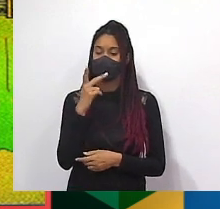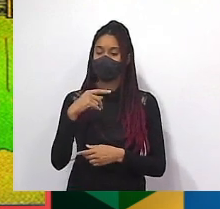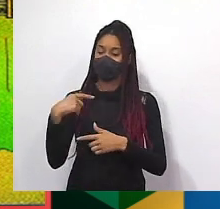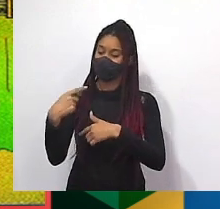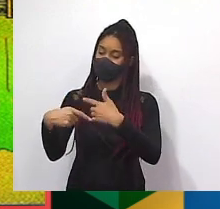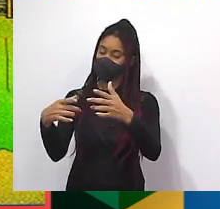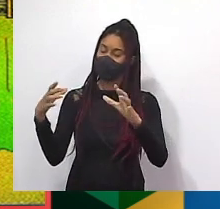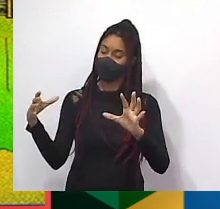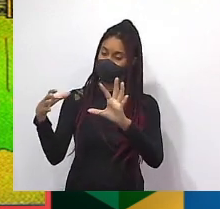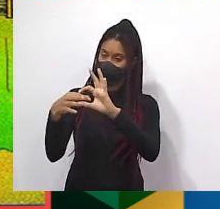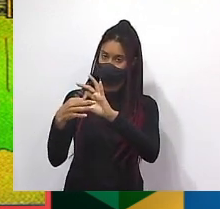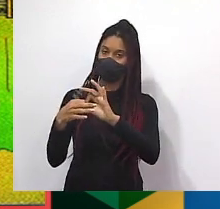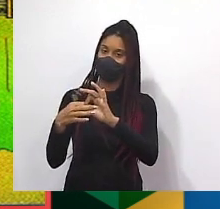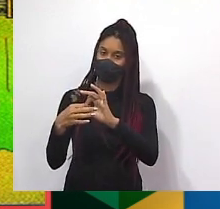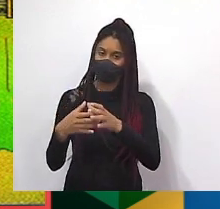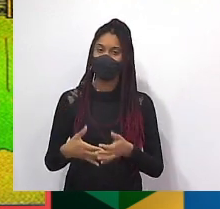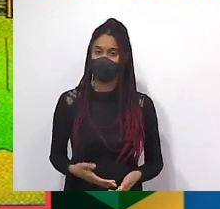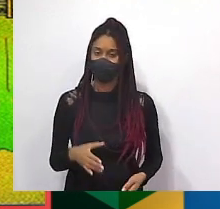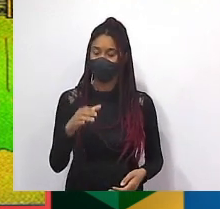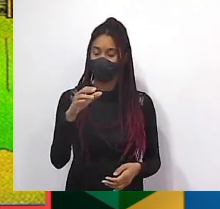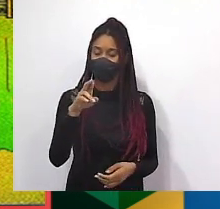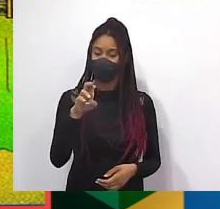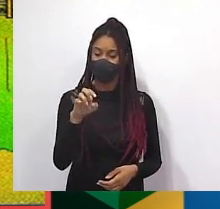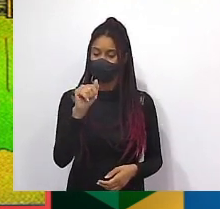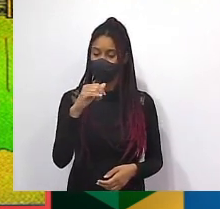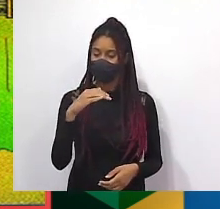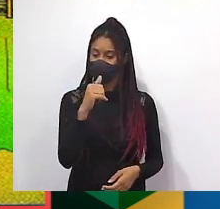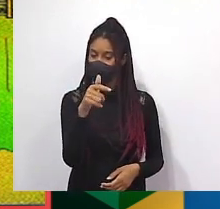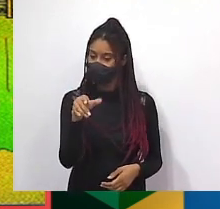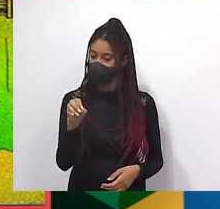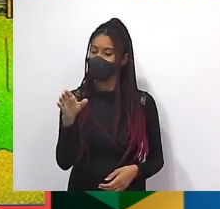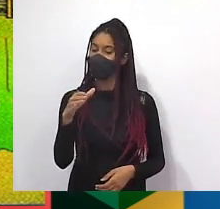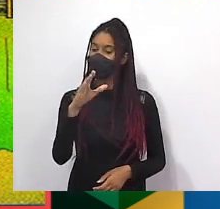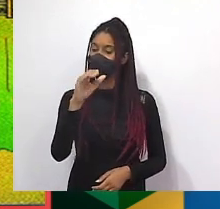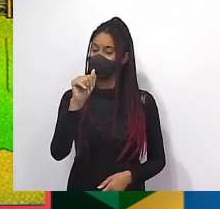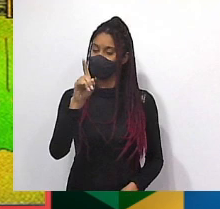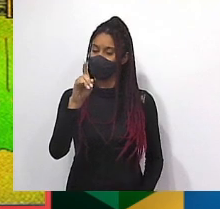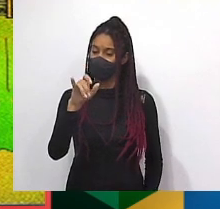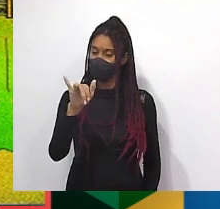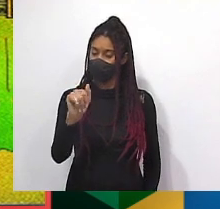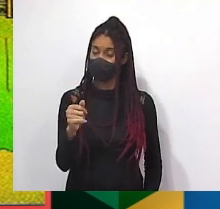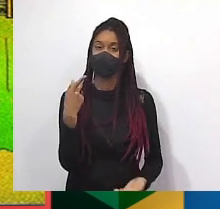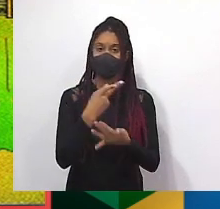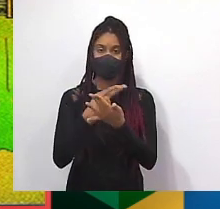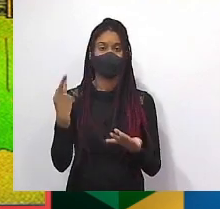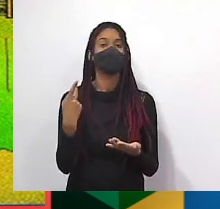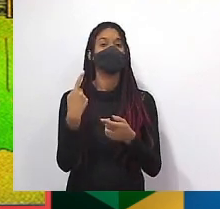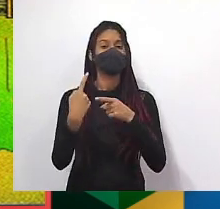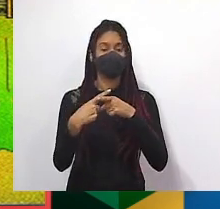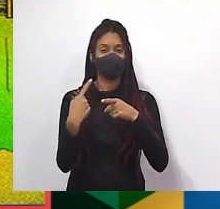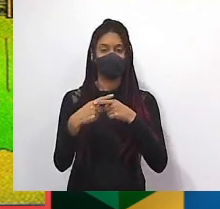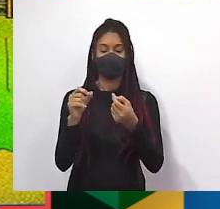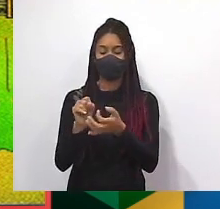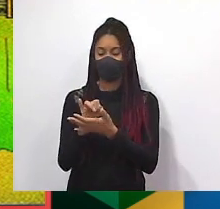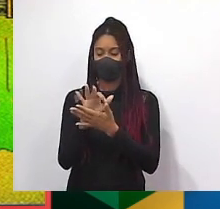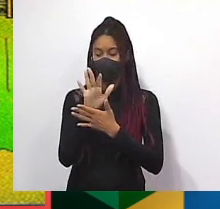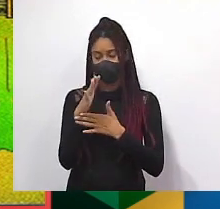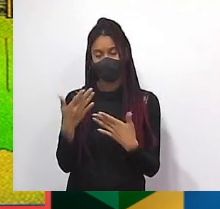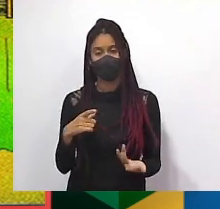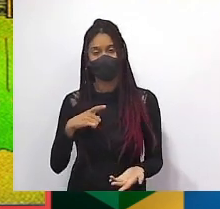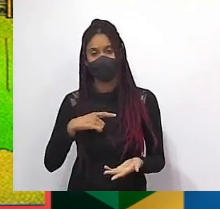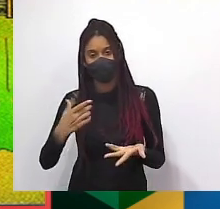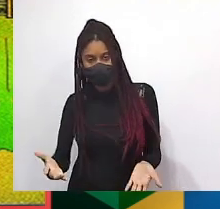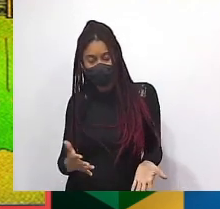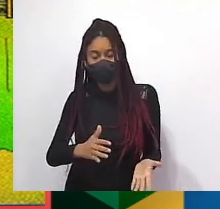em cadeia. Então, a chuva ácida ela é provocada basicamente pela liberação de gases, né, de dióxido